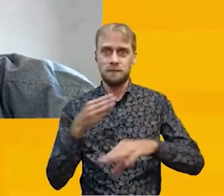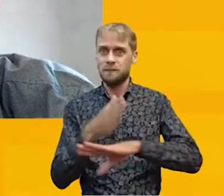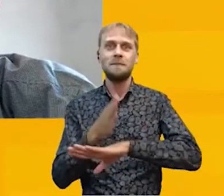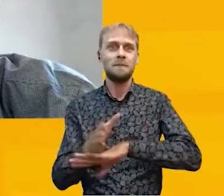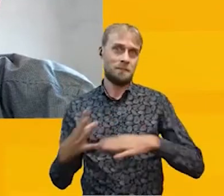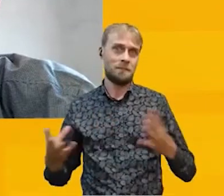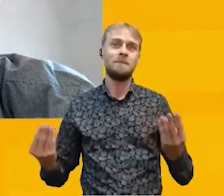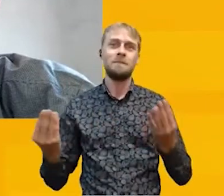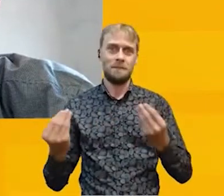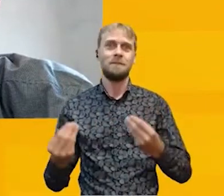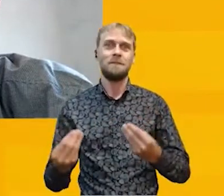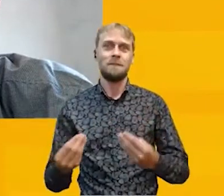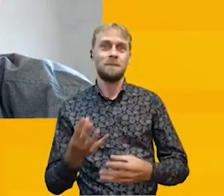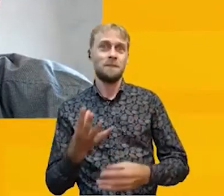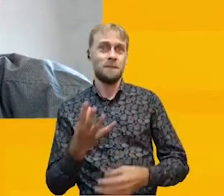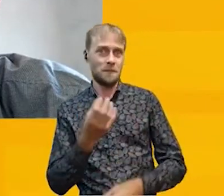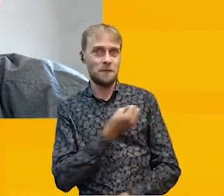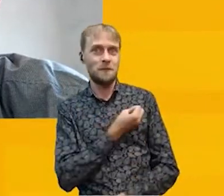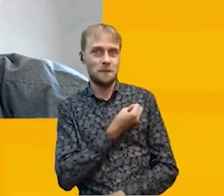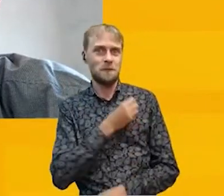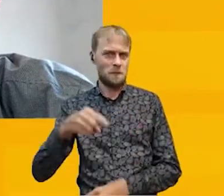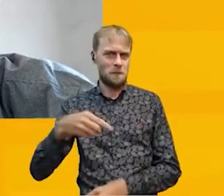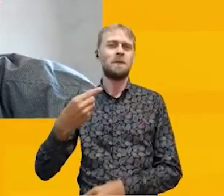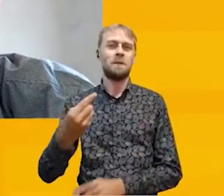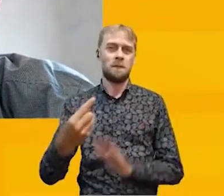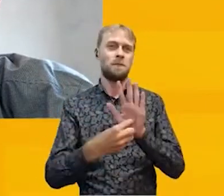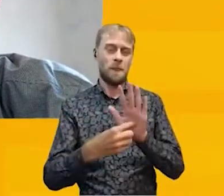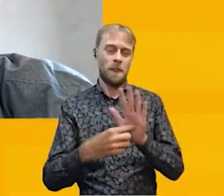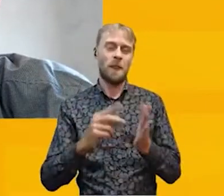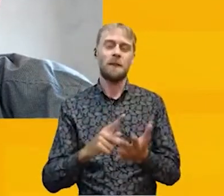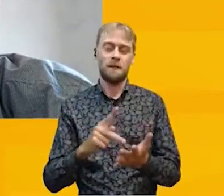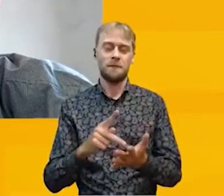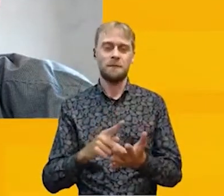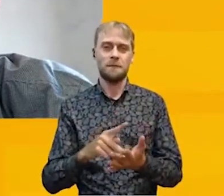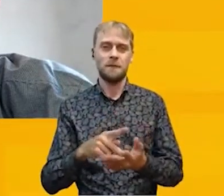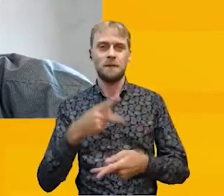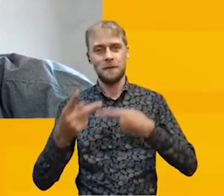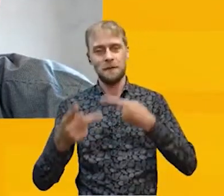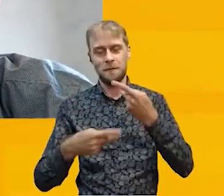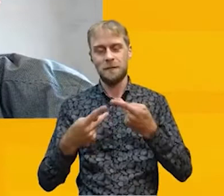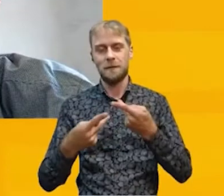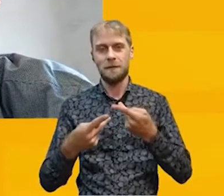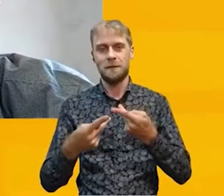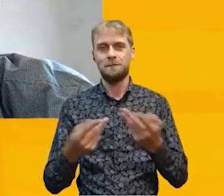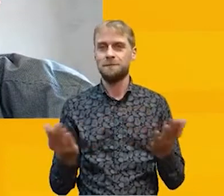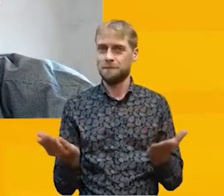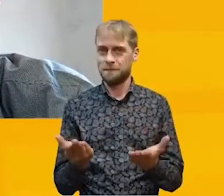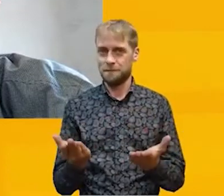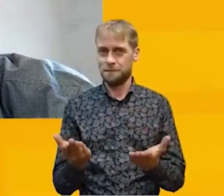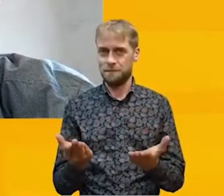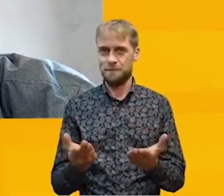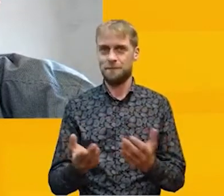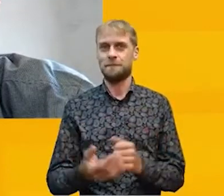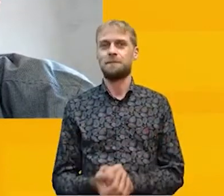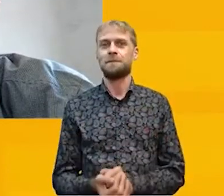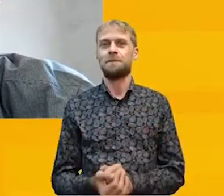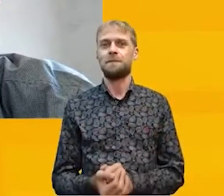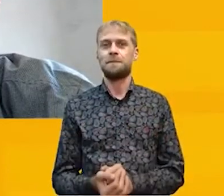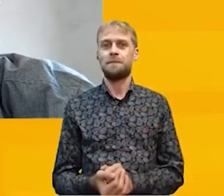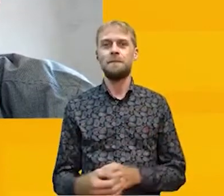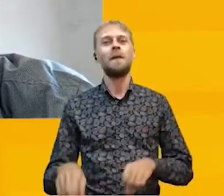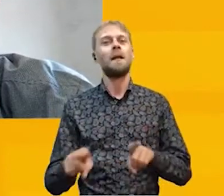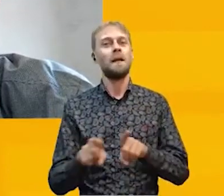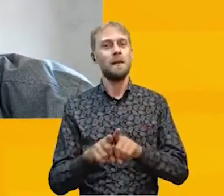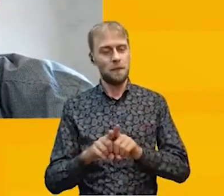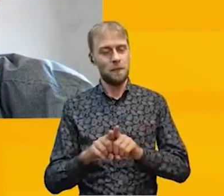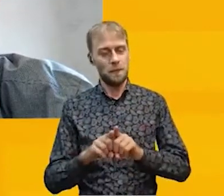certeza os números que vão vir depois aí vão comprovar tudo isso que a gente está falando agora. É importante frisar também que, dentro